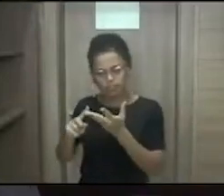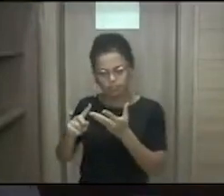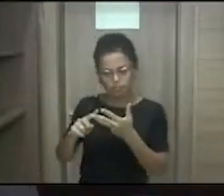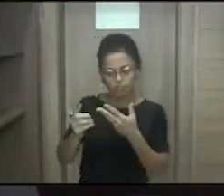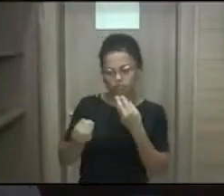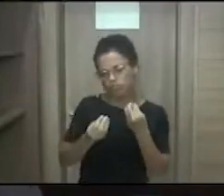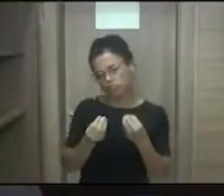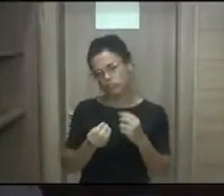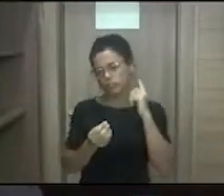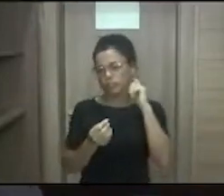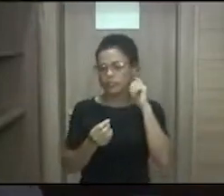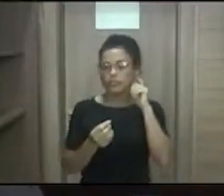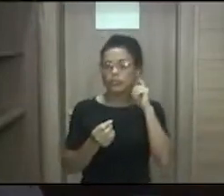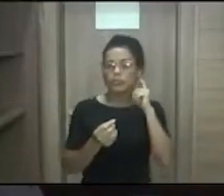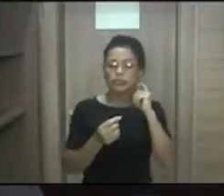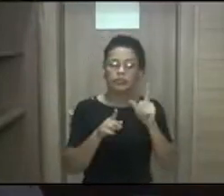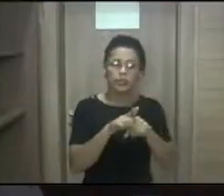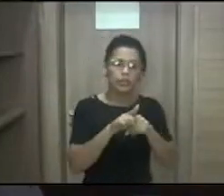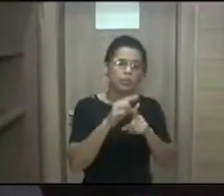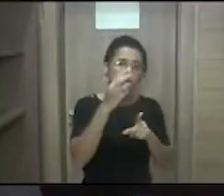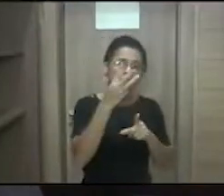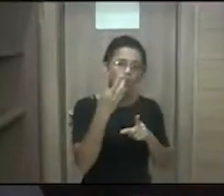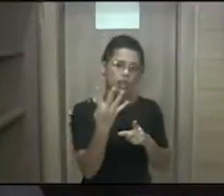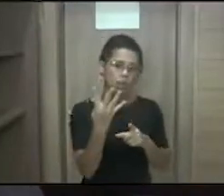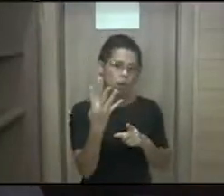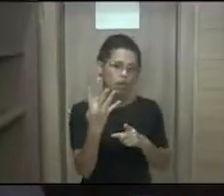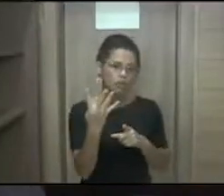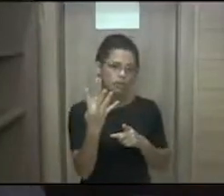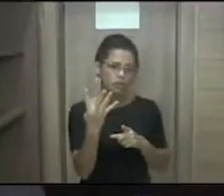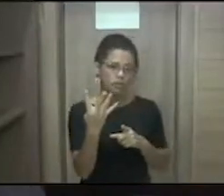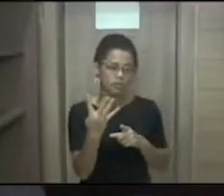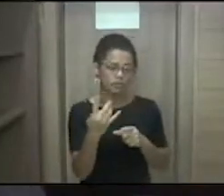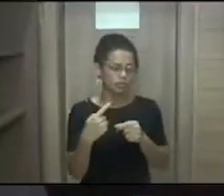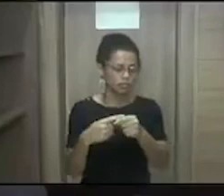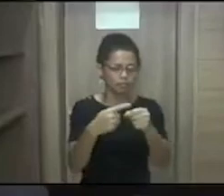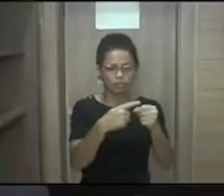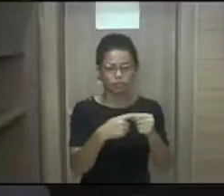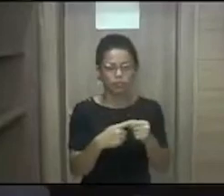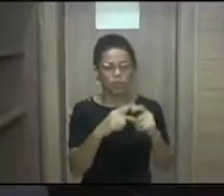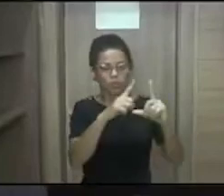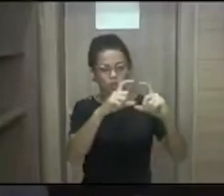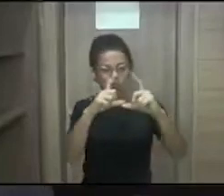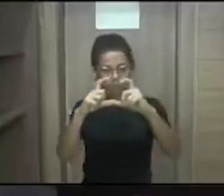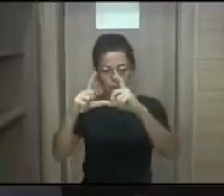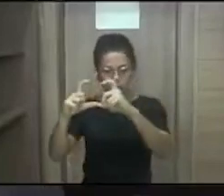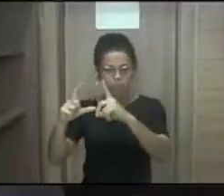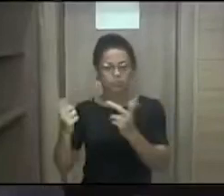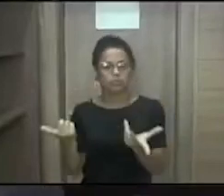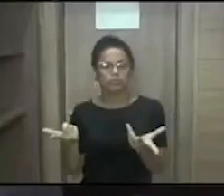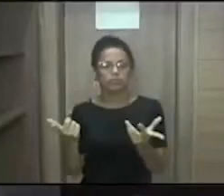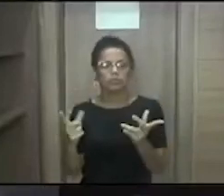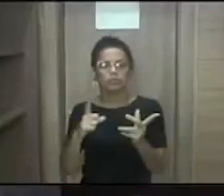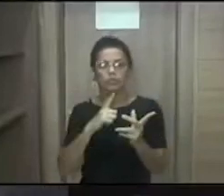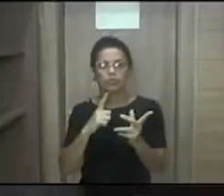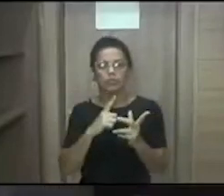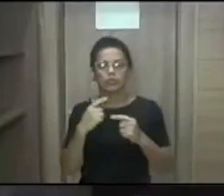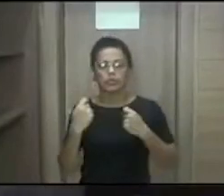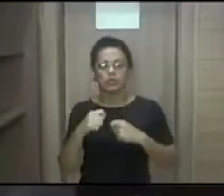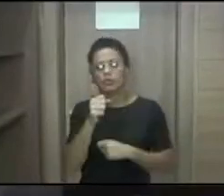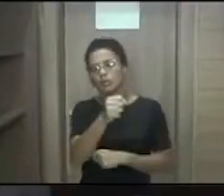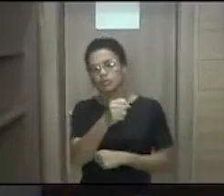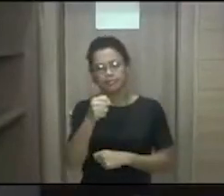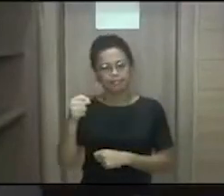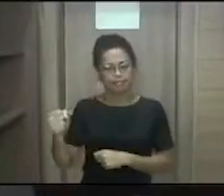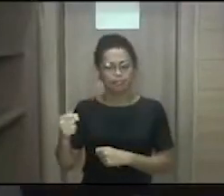de 34 municípios, fotografia em cada local, você tem que remover a pessoa,